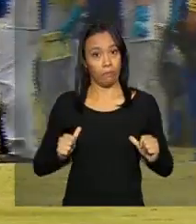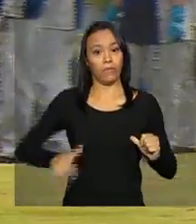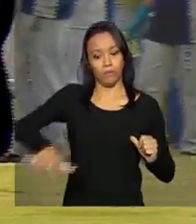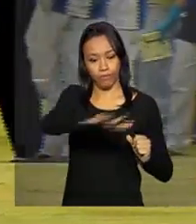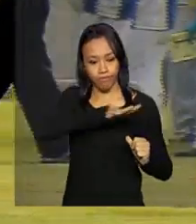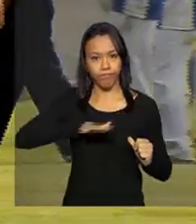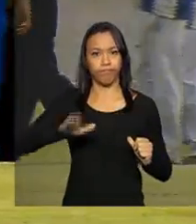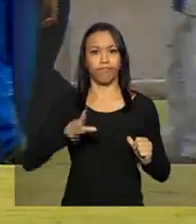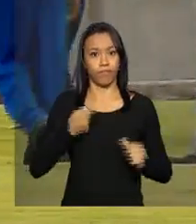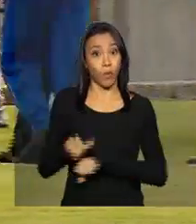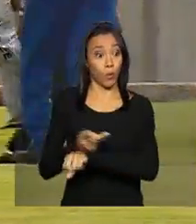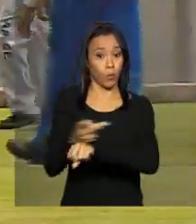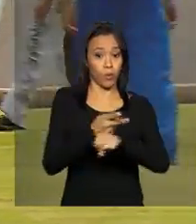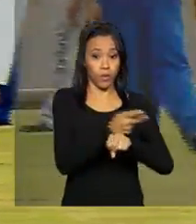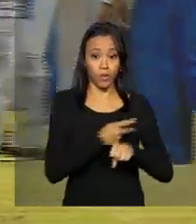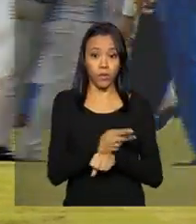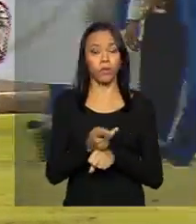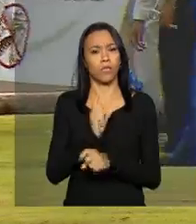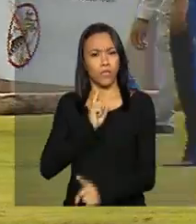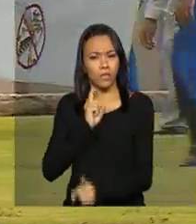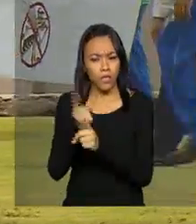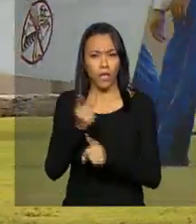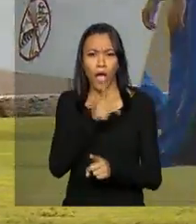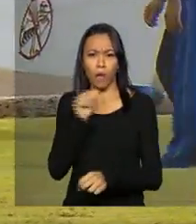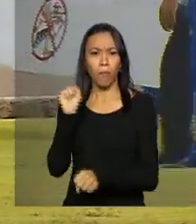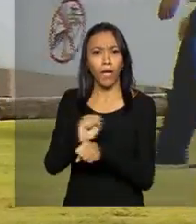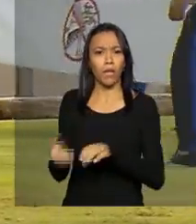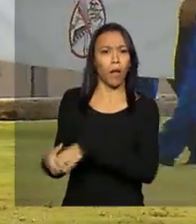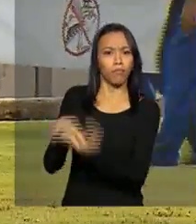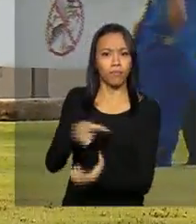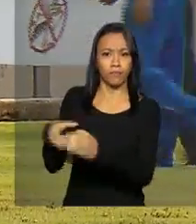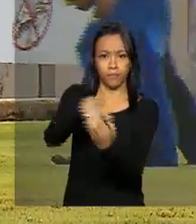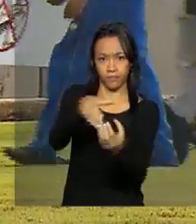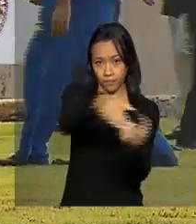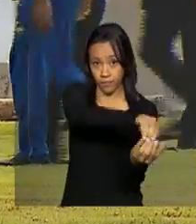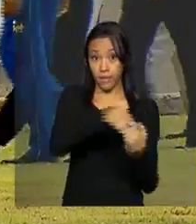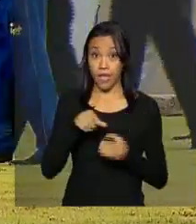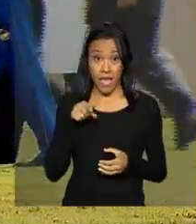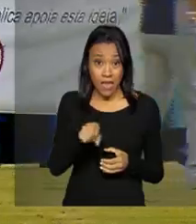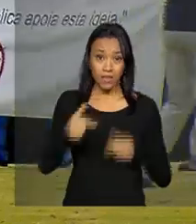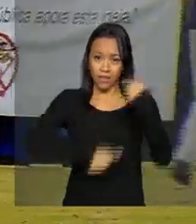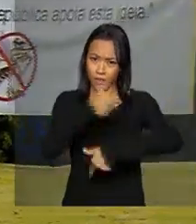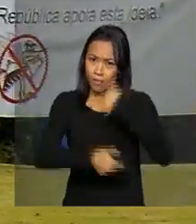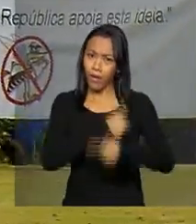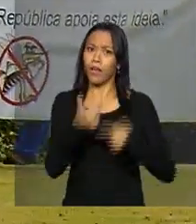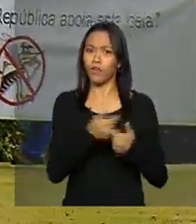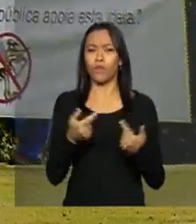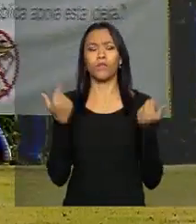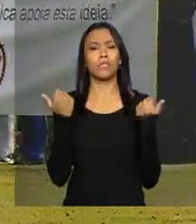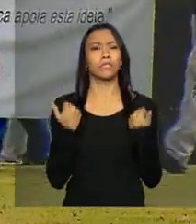fazendo esse trabalho aí buscando focos de prolifera ação do mosquito da dengue Lembrando que essa ação aconteceu de forma